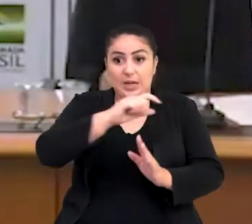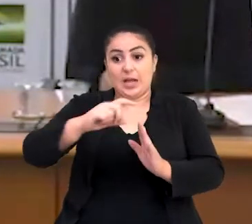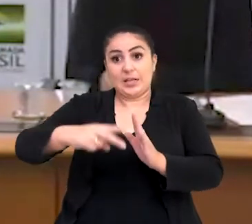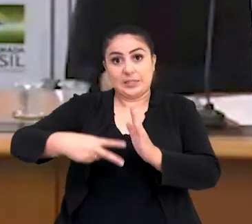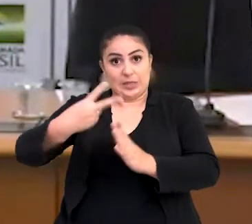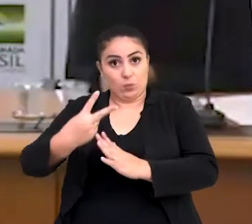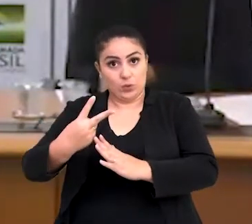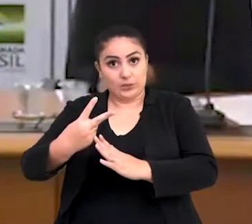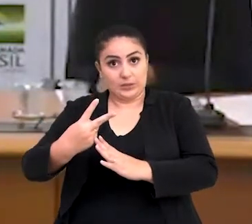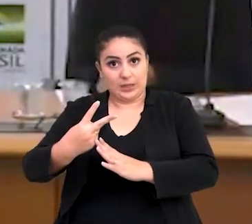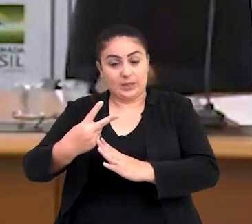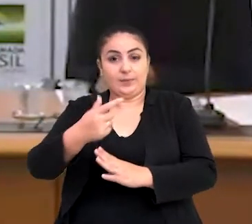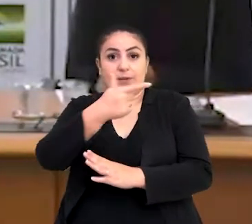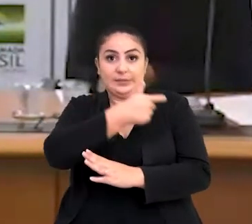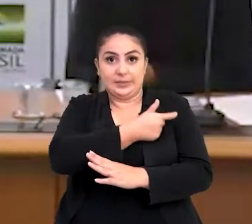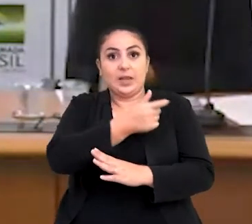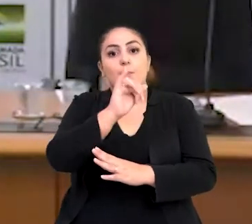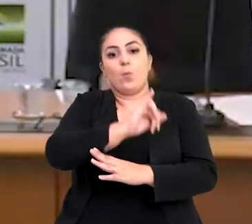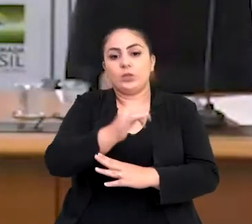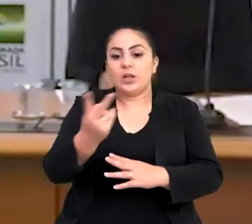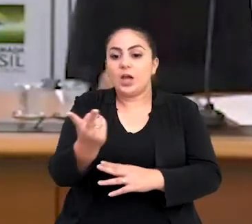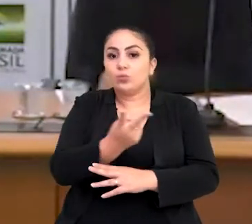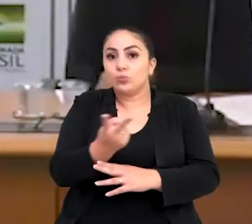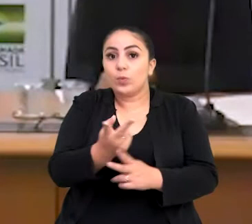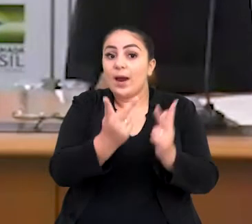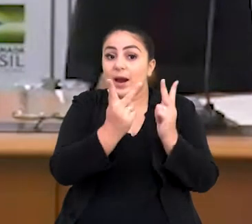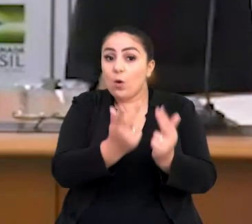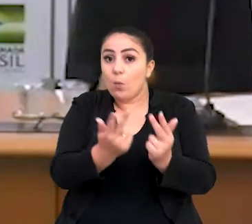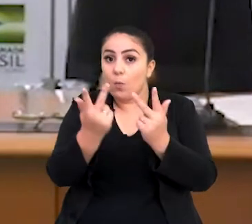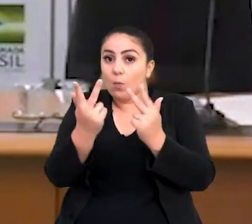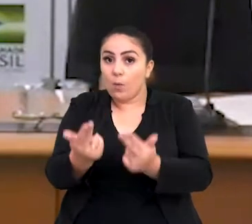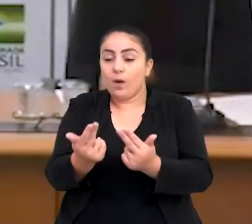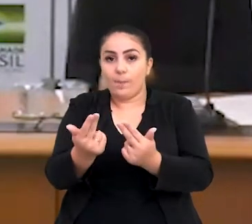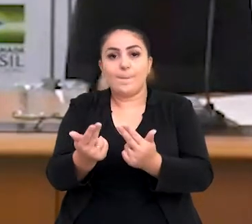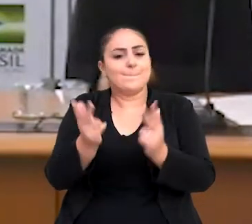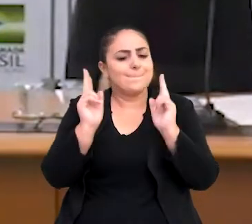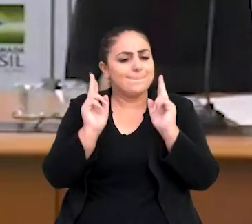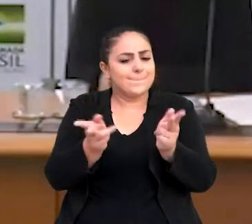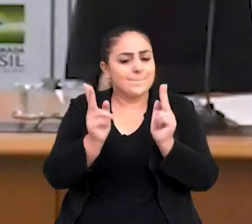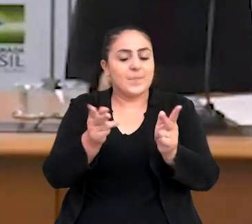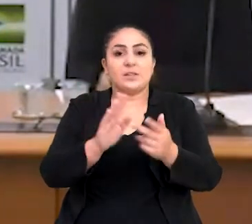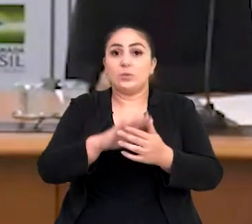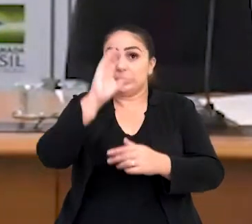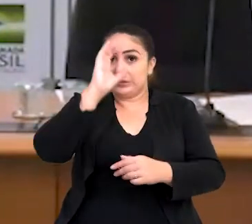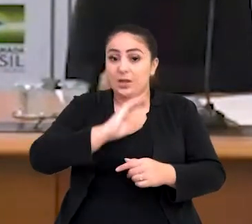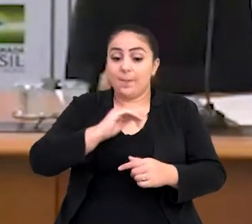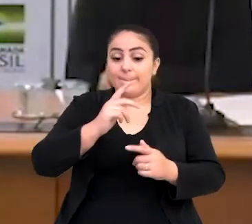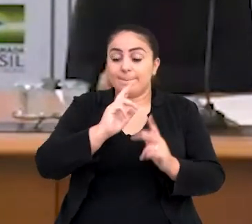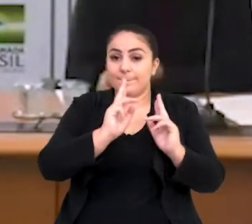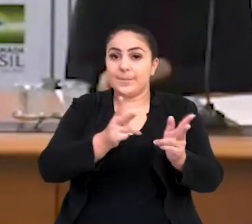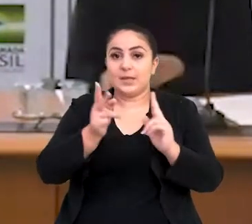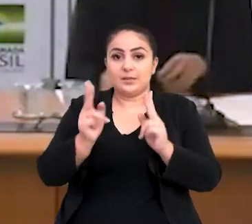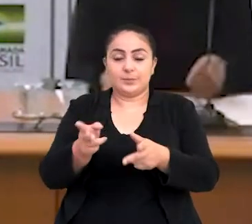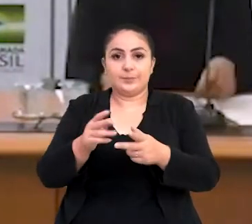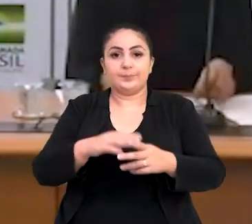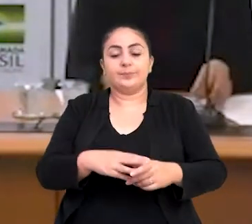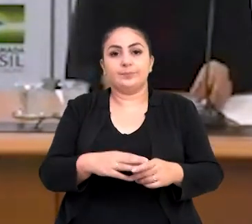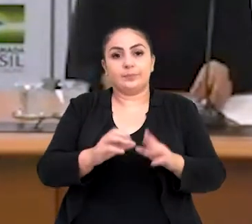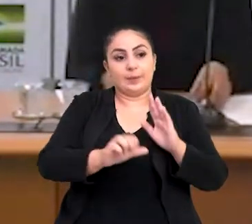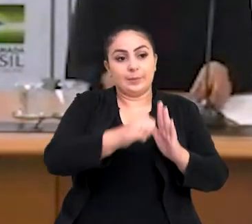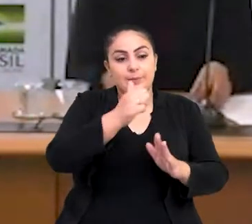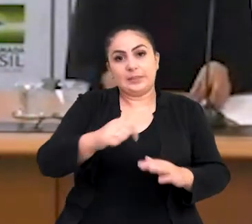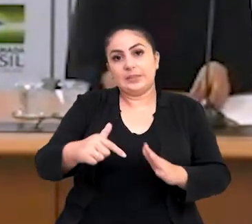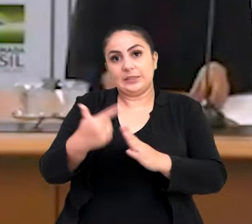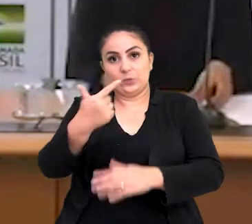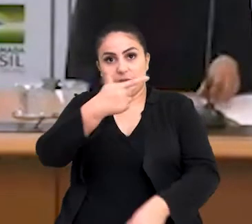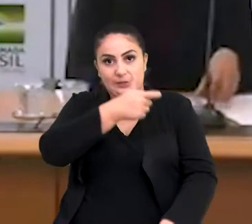dose é importantíssimo, é imprescindível que o paciente tome a mesma vacina, o cidadão tome a mesma vacina, né,